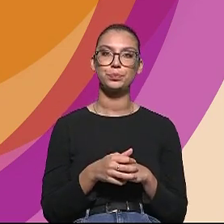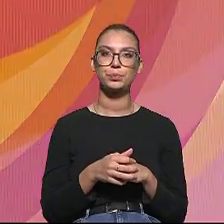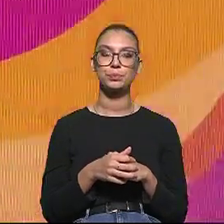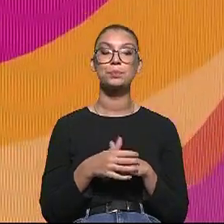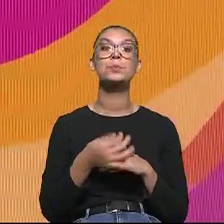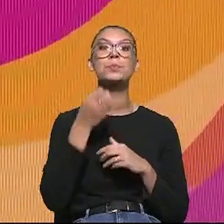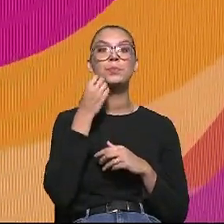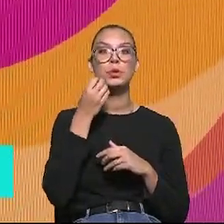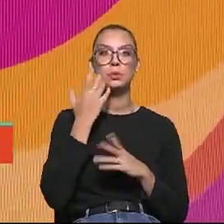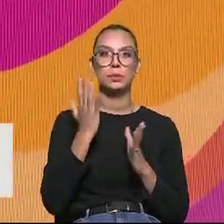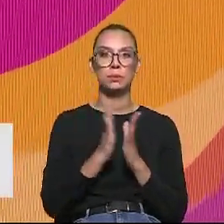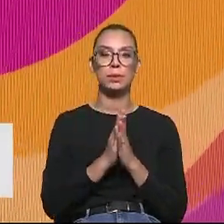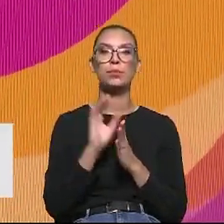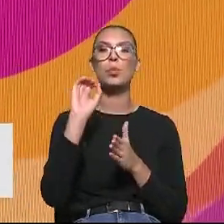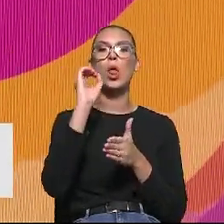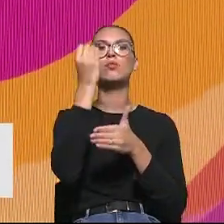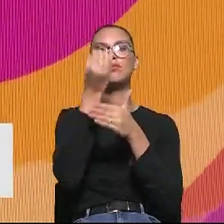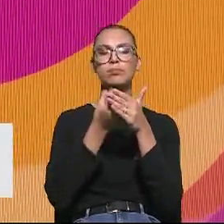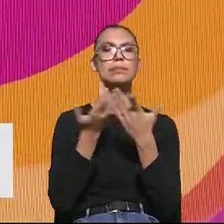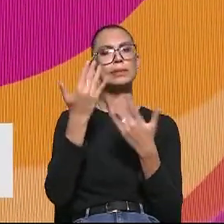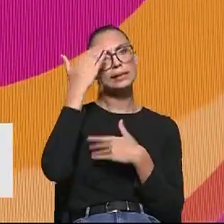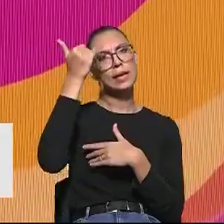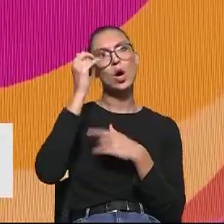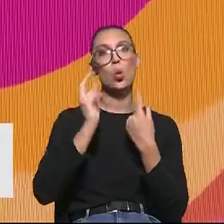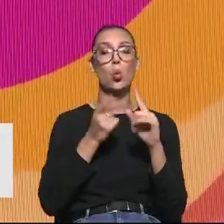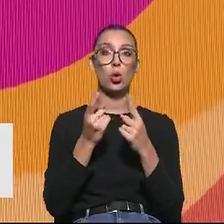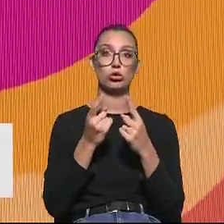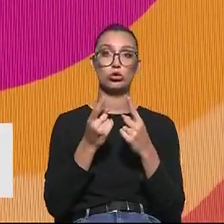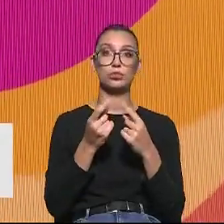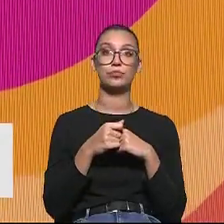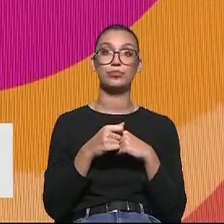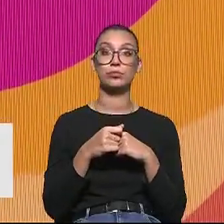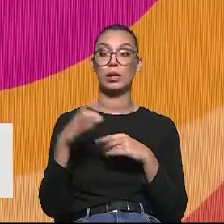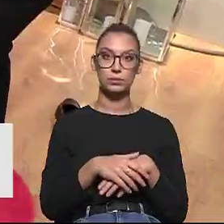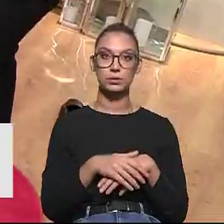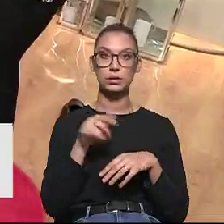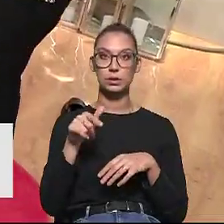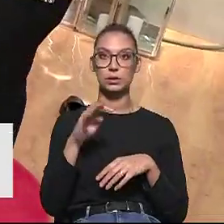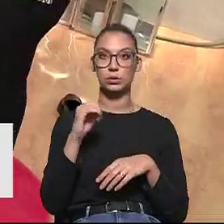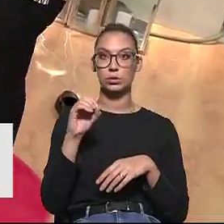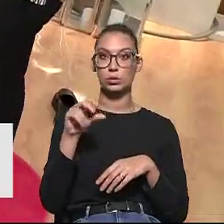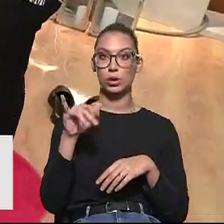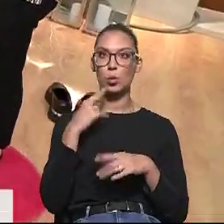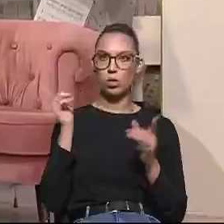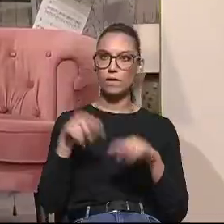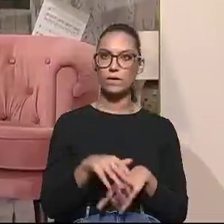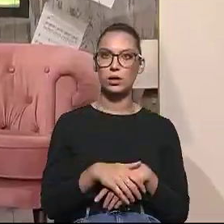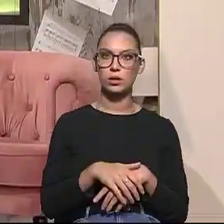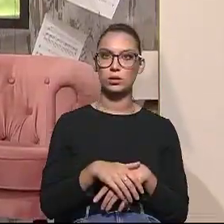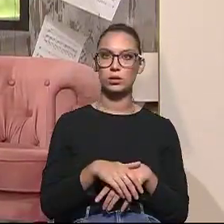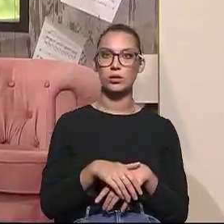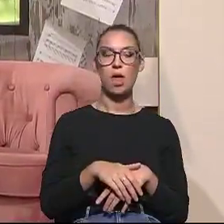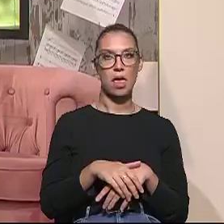Ora, muito bem, bola ao cesto. A ideia é o elemento da equipa A estar o maior número de bolas. Outra vez. A Sónia